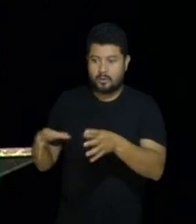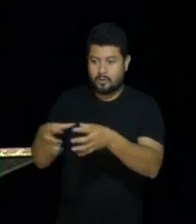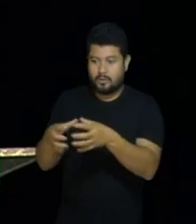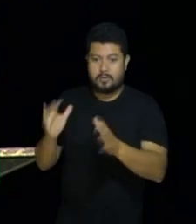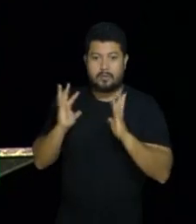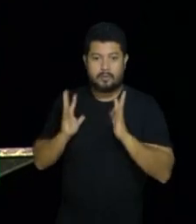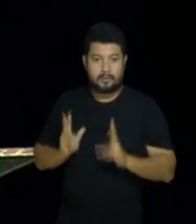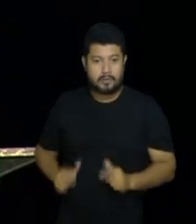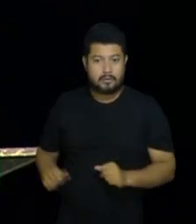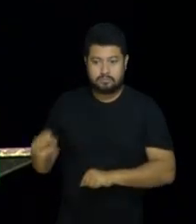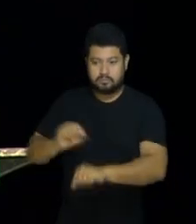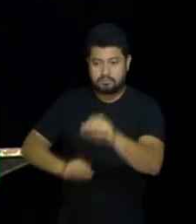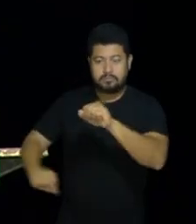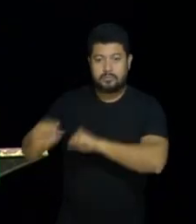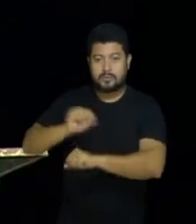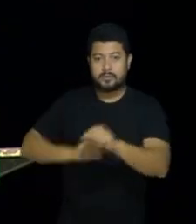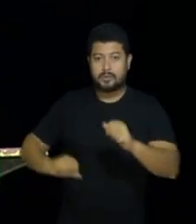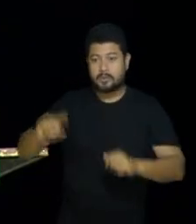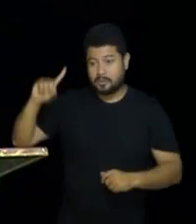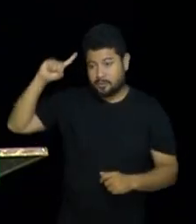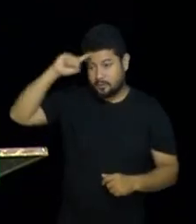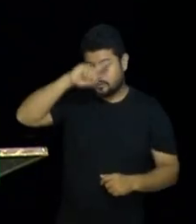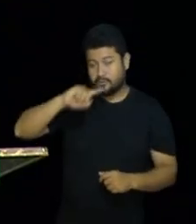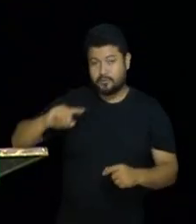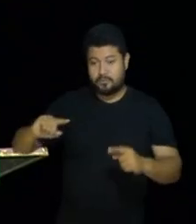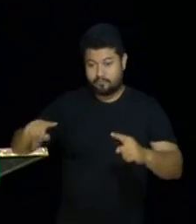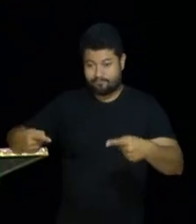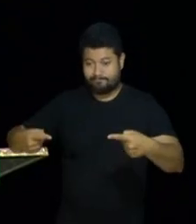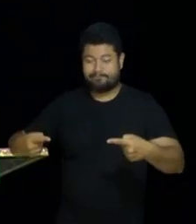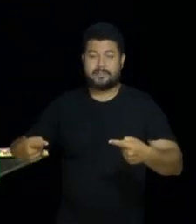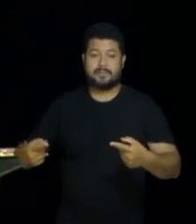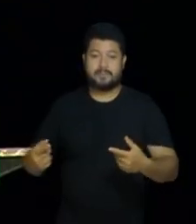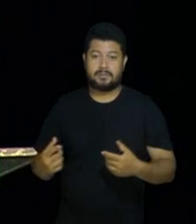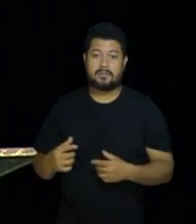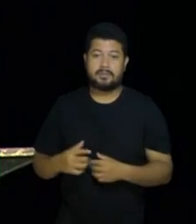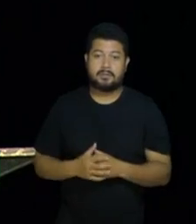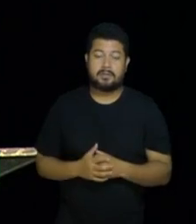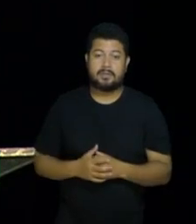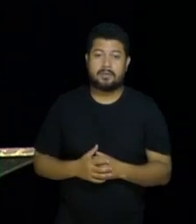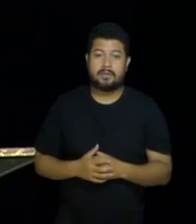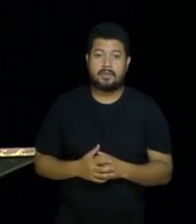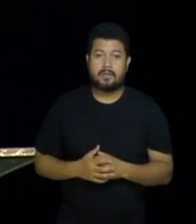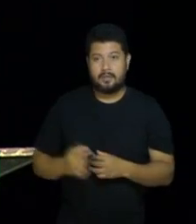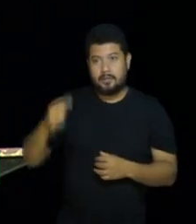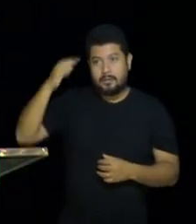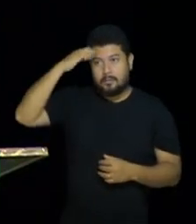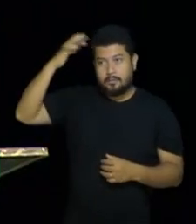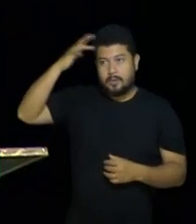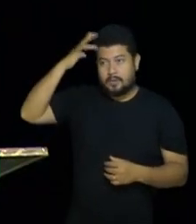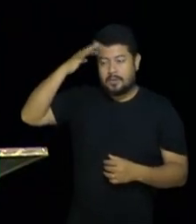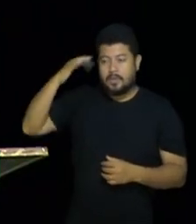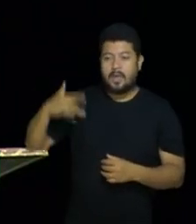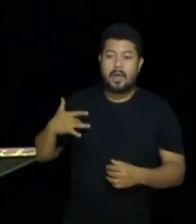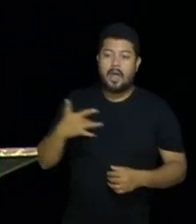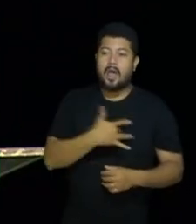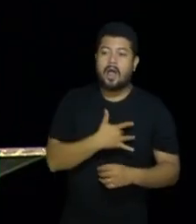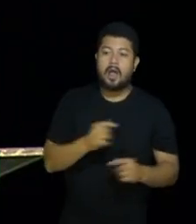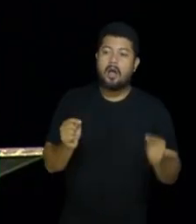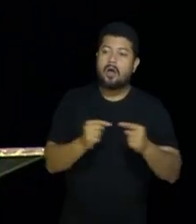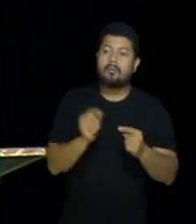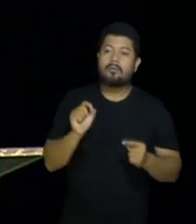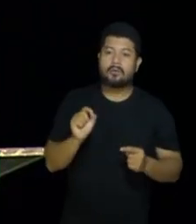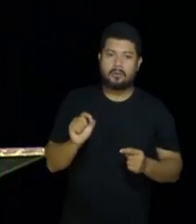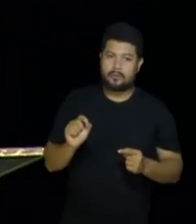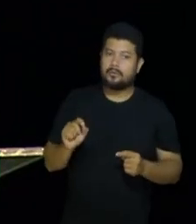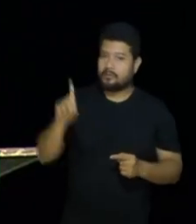em pouco tempo que nós temos. Então, eu peço a ajuda dos senhores, quando forem pensar na saúde, em pensar no Hospital